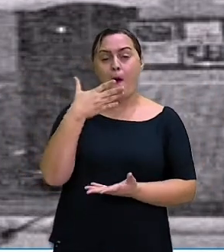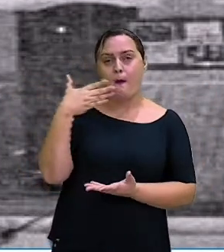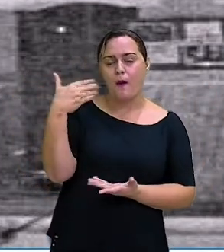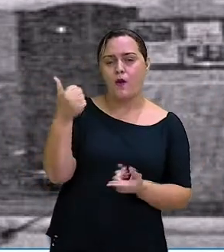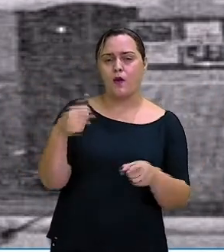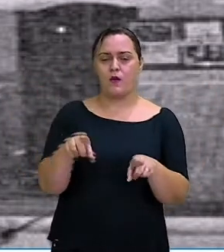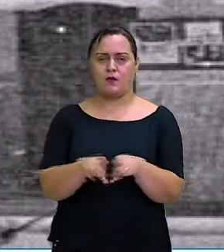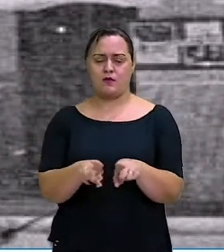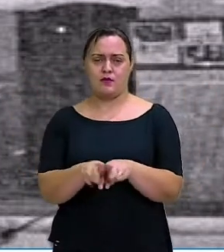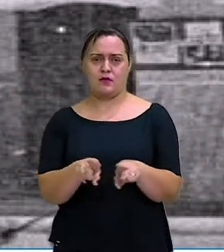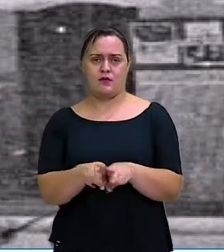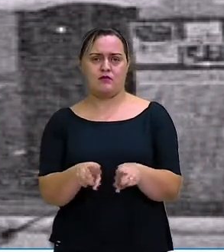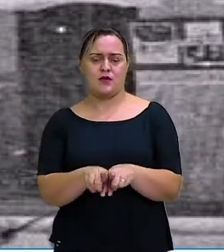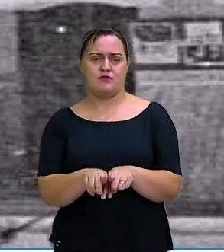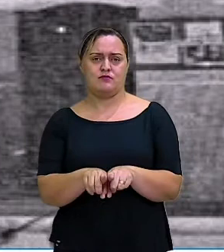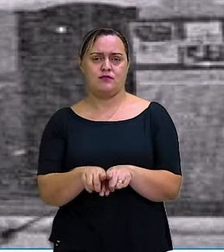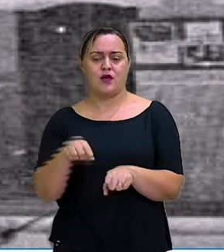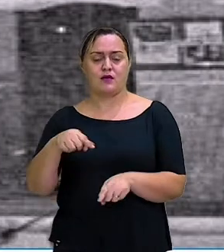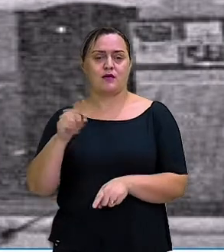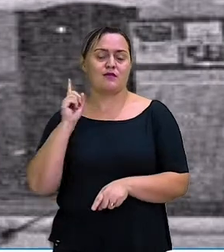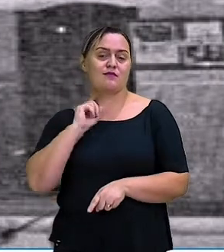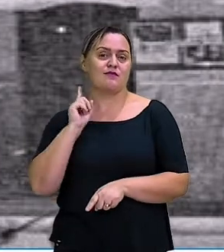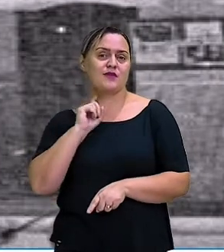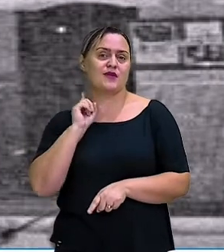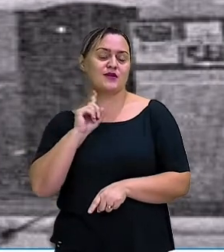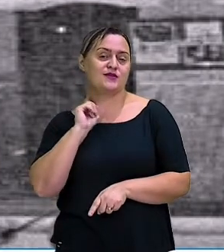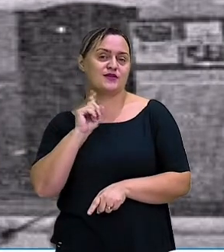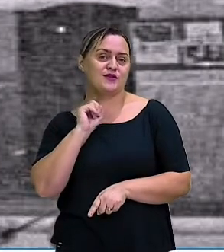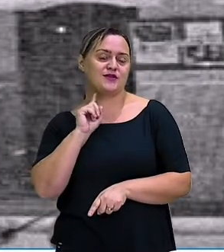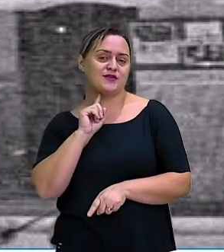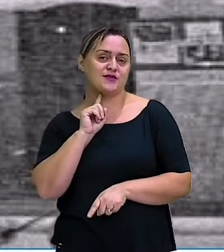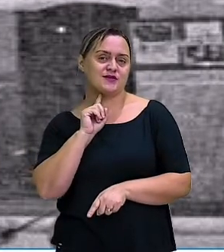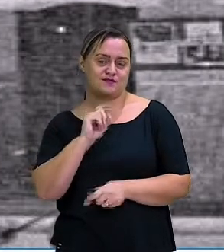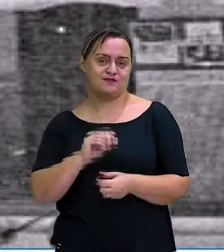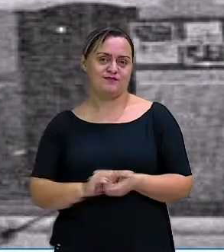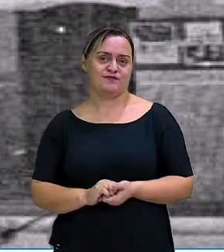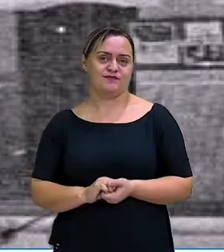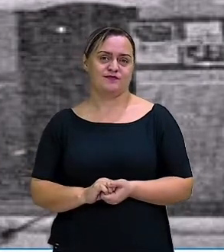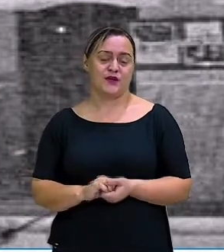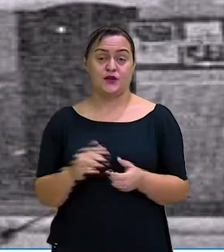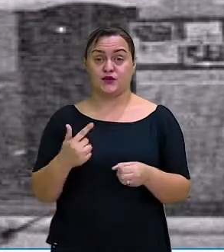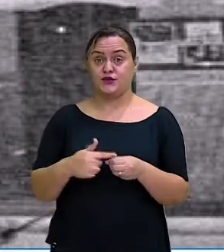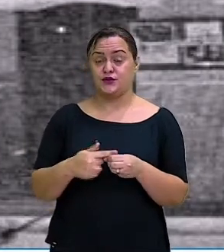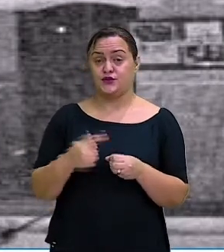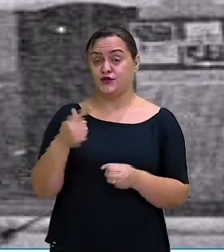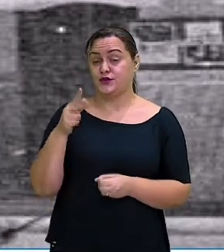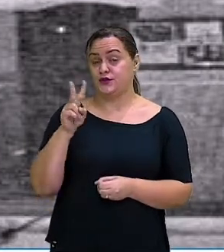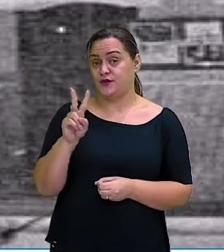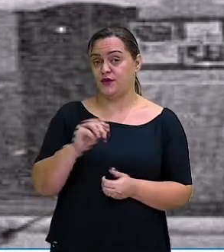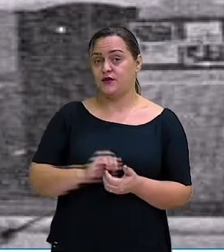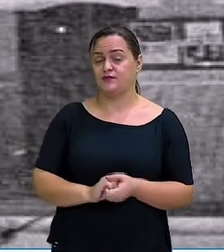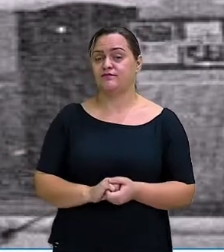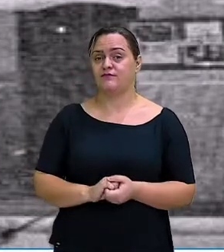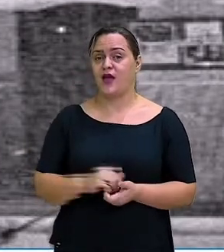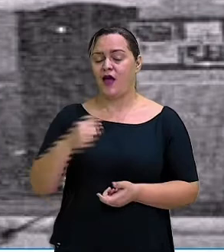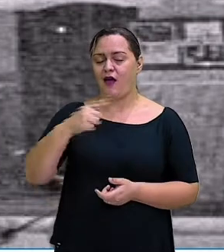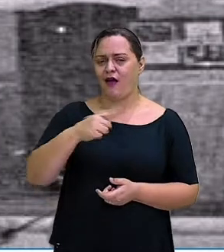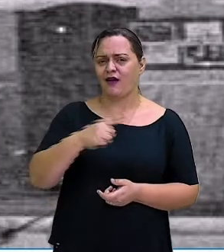Ele perdia apenas para o Cine Brasil de Belo Horizonte. Legal,